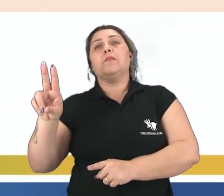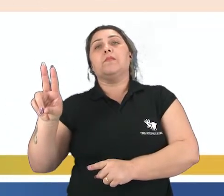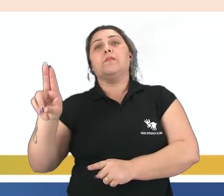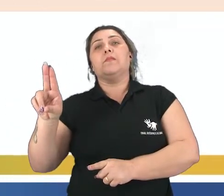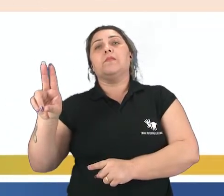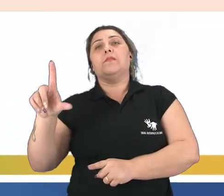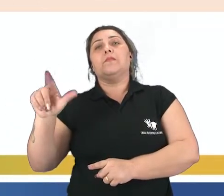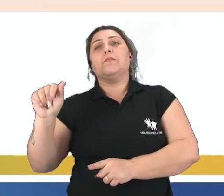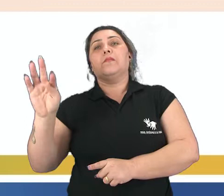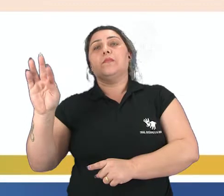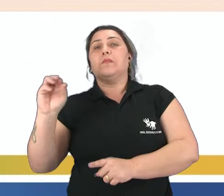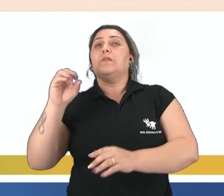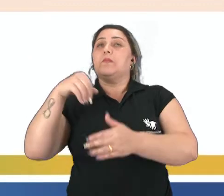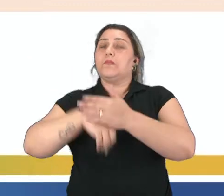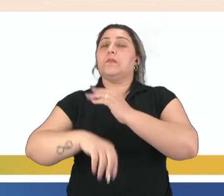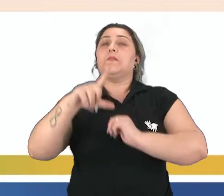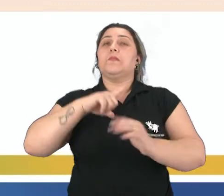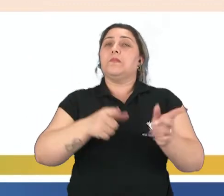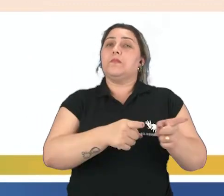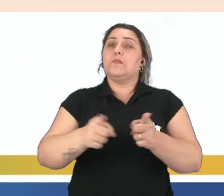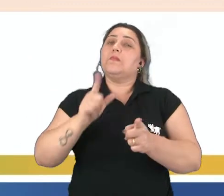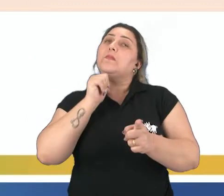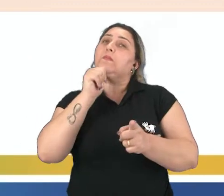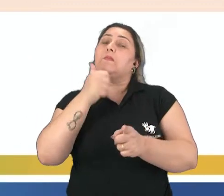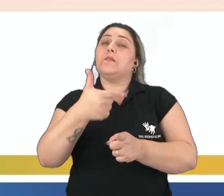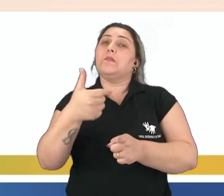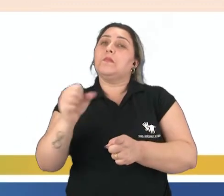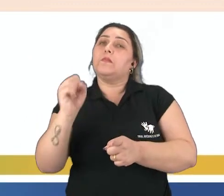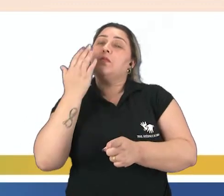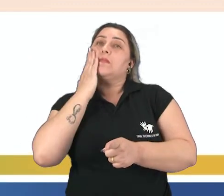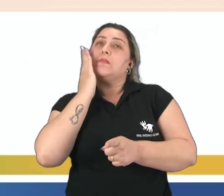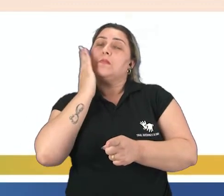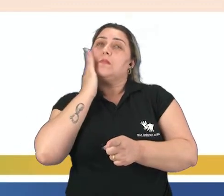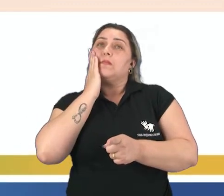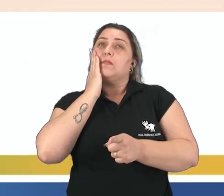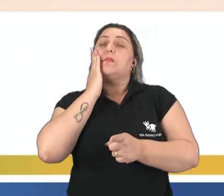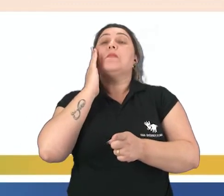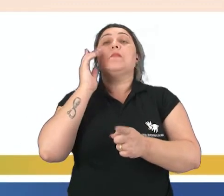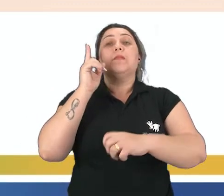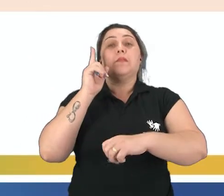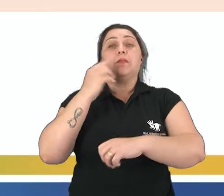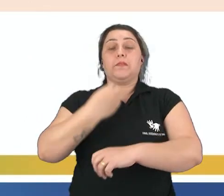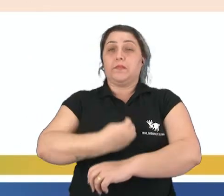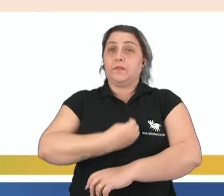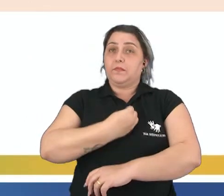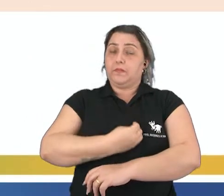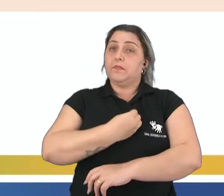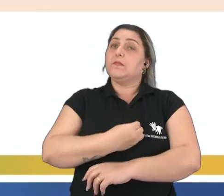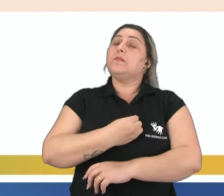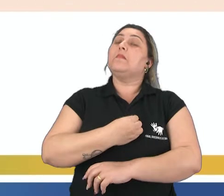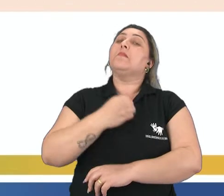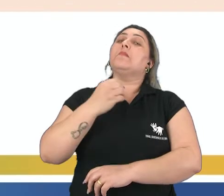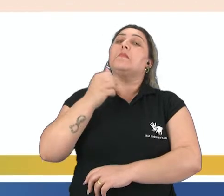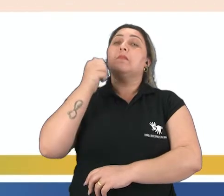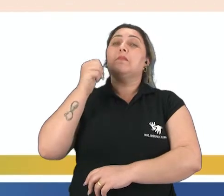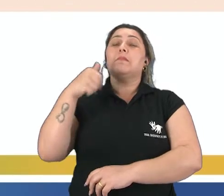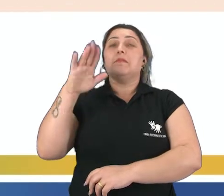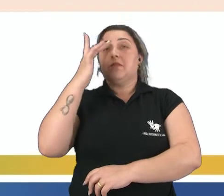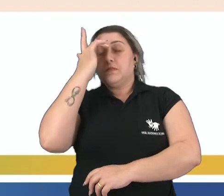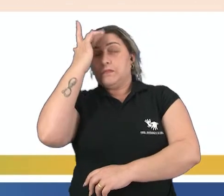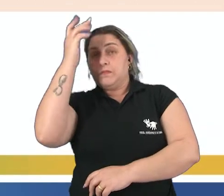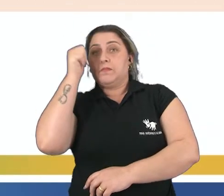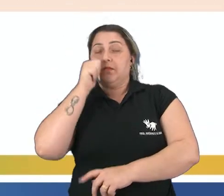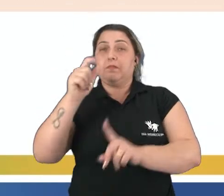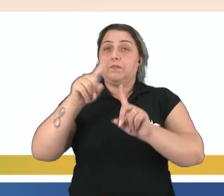menstruação. Ocorre aí, em média a cada 28 dias durante a vida fértil de uma mulher. E é importante a gente trazer